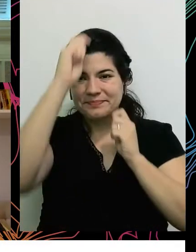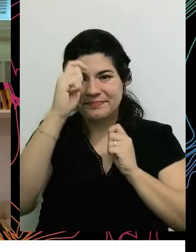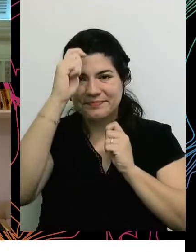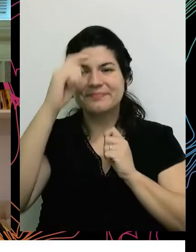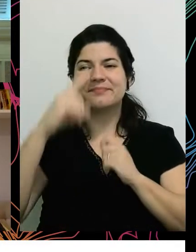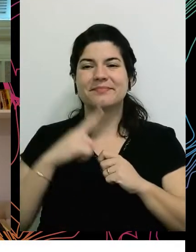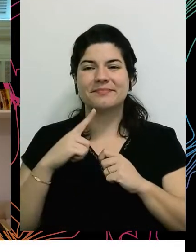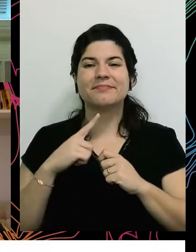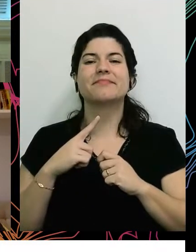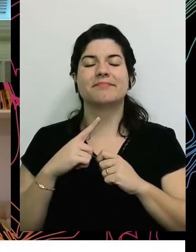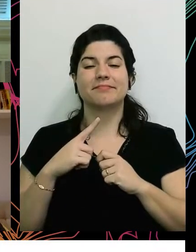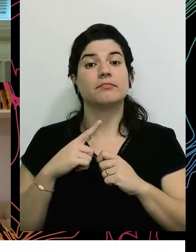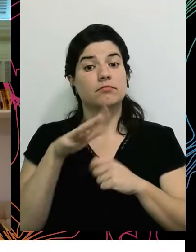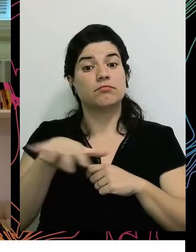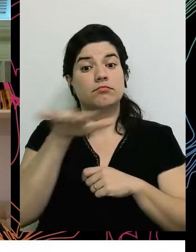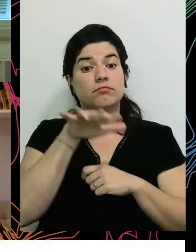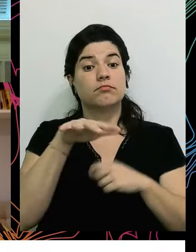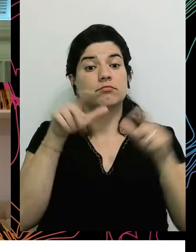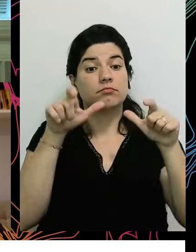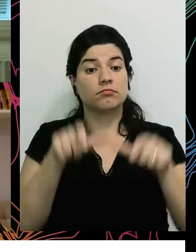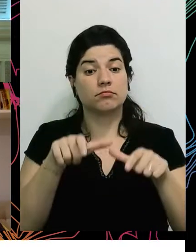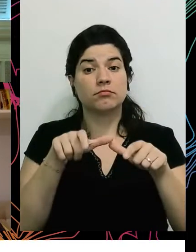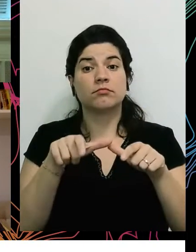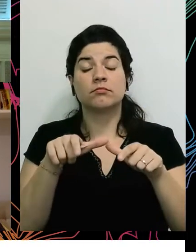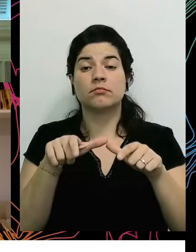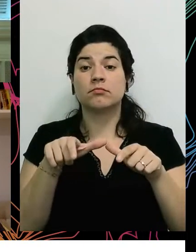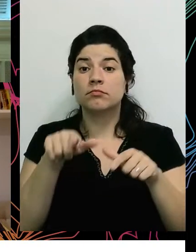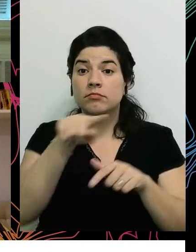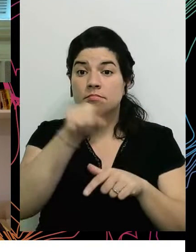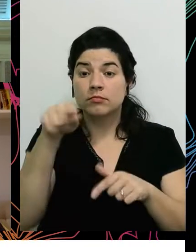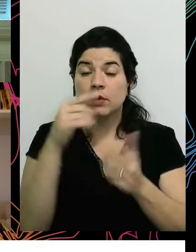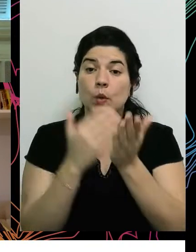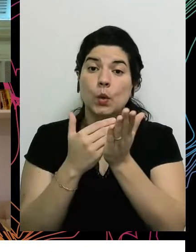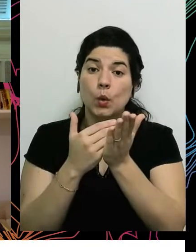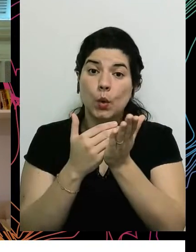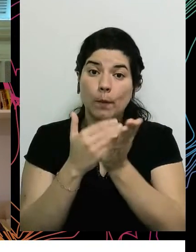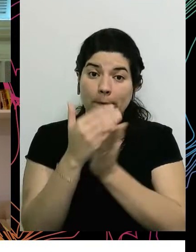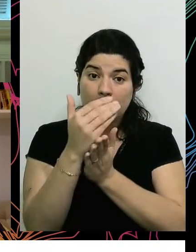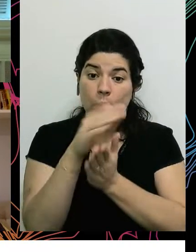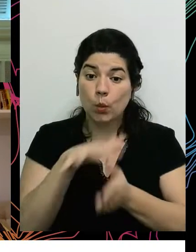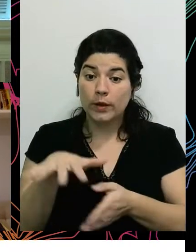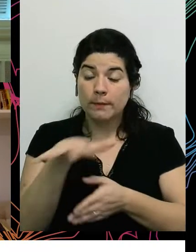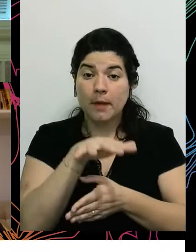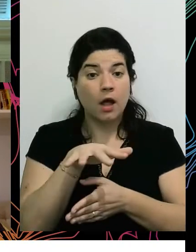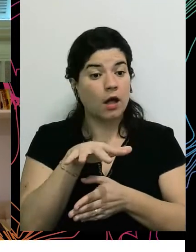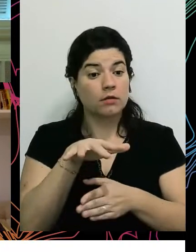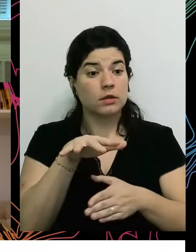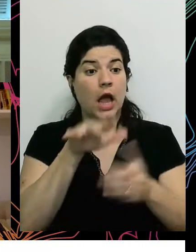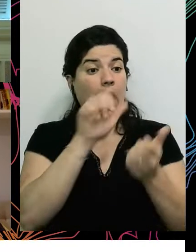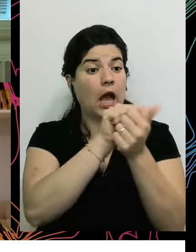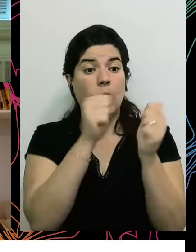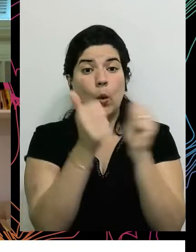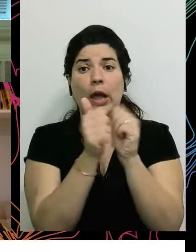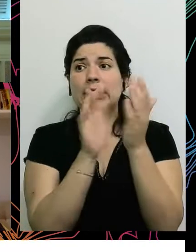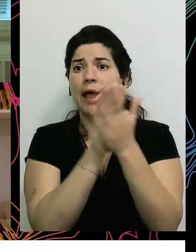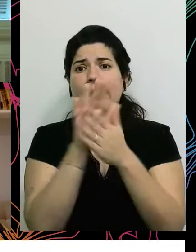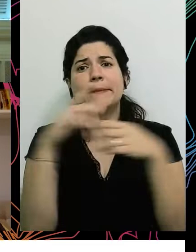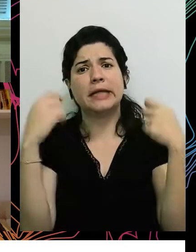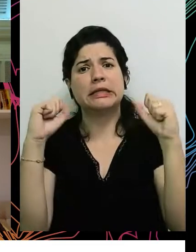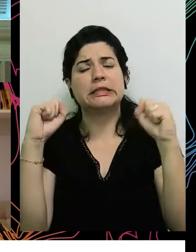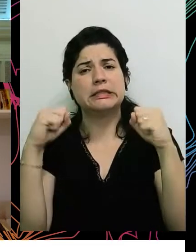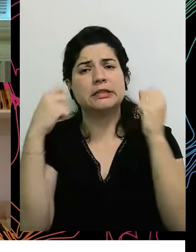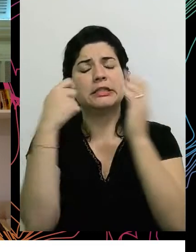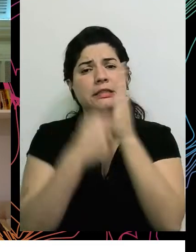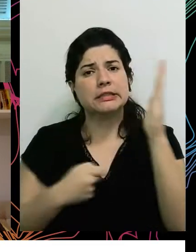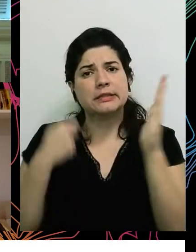do espaço do local, né? Quer dizer, quando vocês começaram, provavelmente o espaço não era nem adequado, vocês tiveram que lutar por isso. E sim,